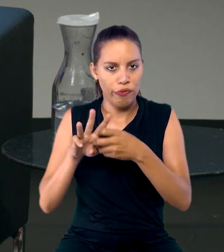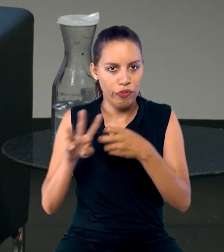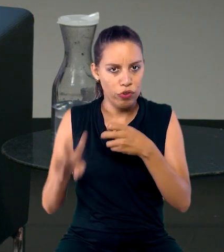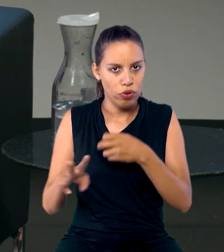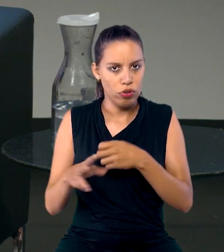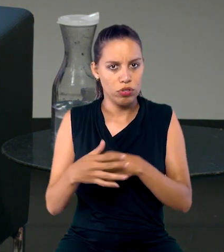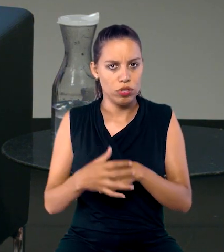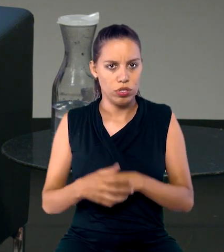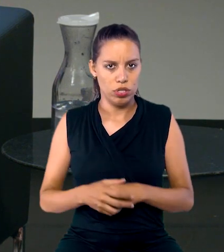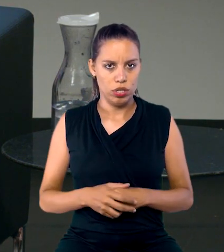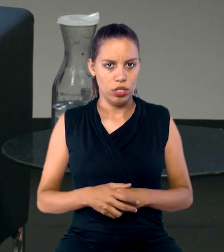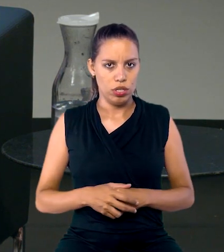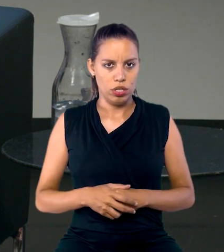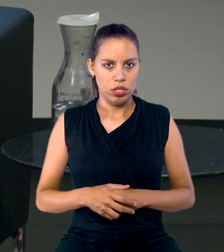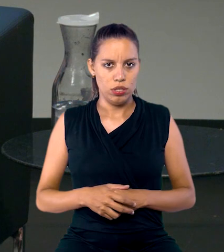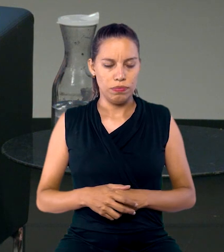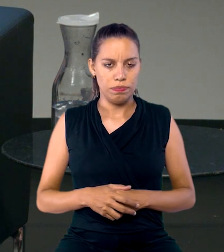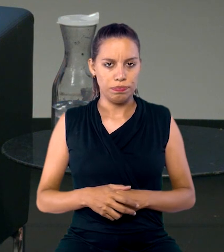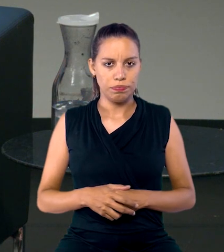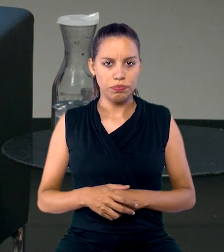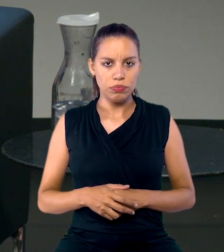essa